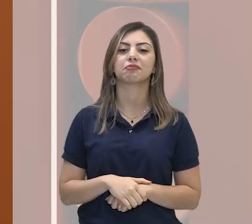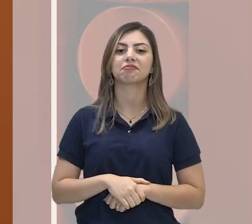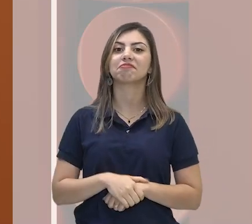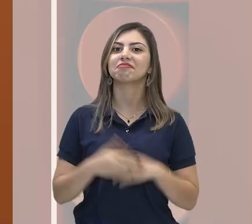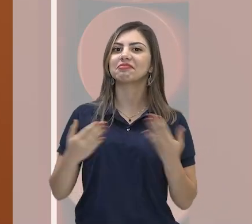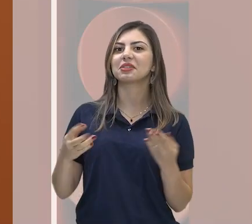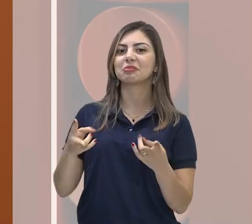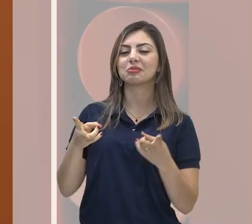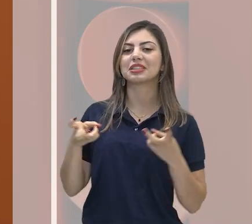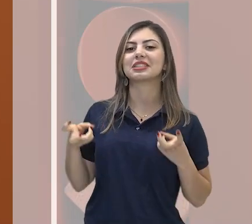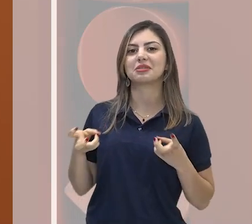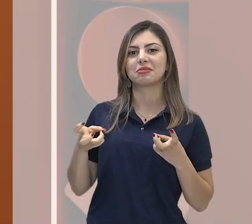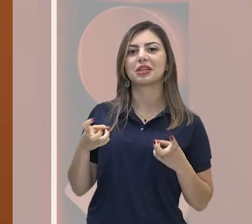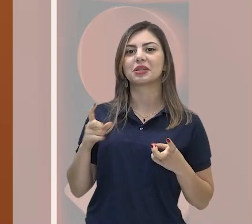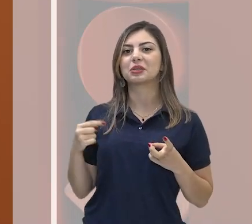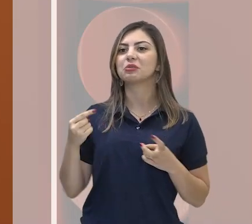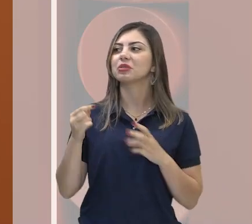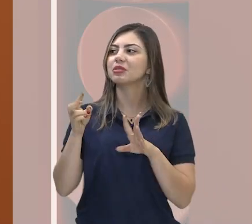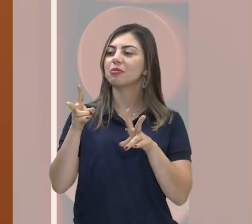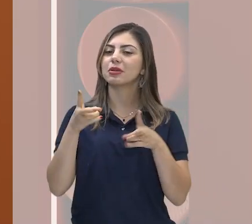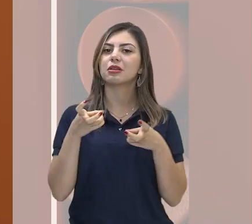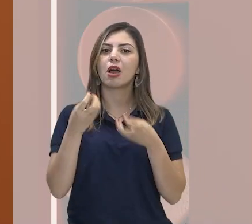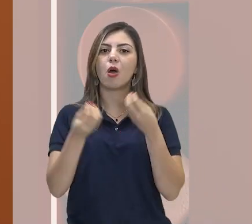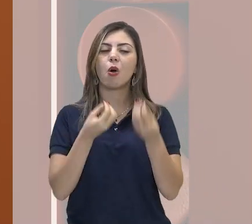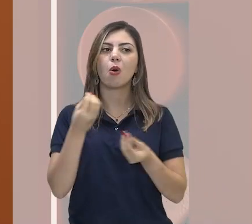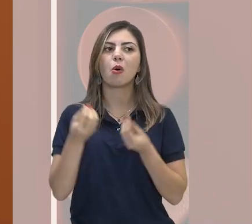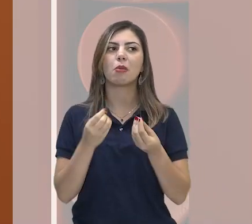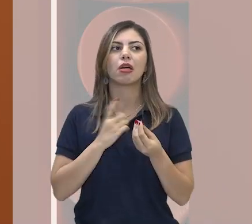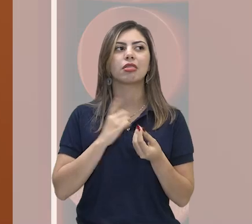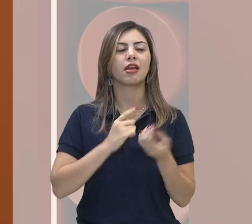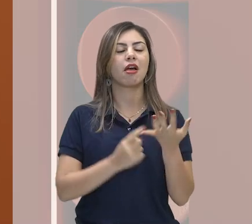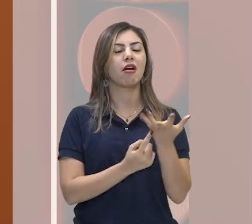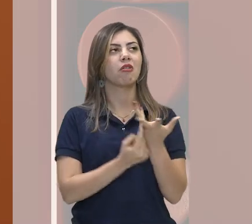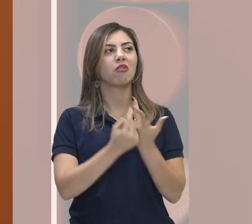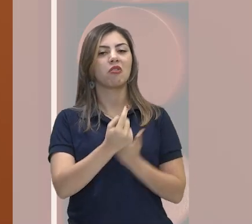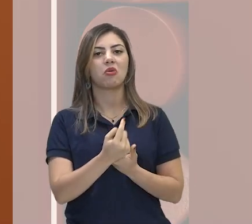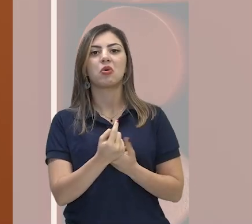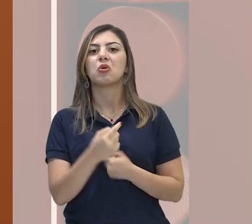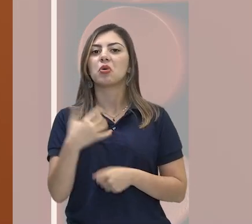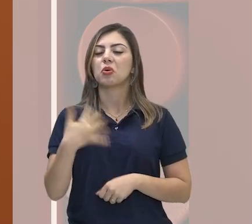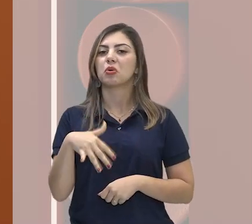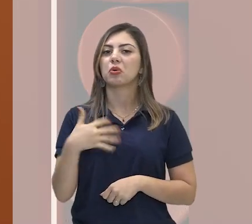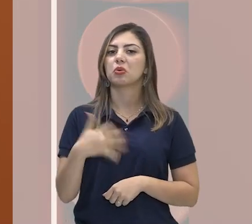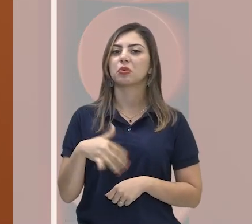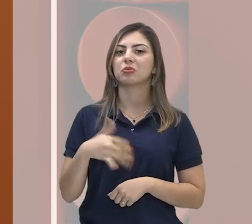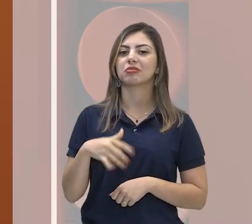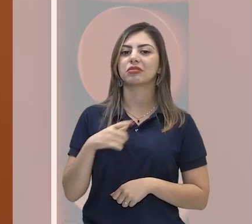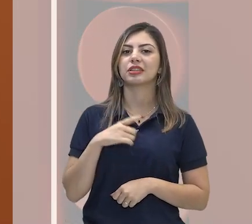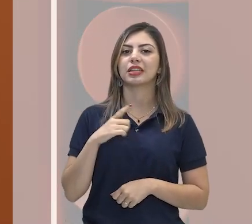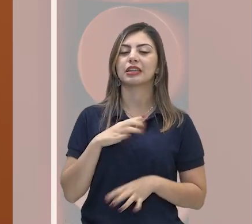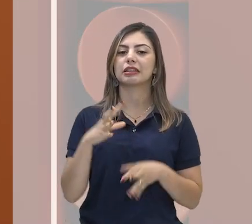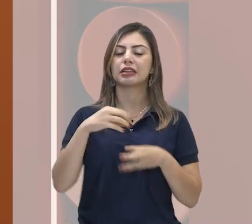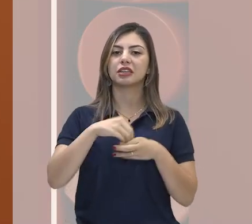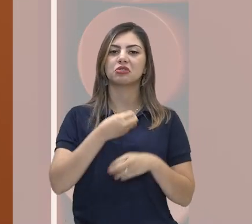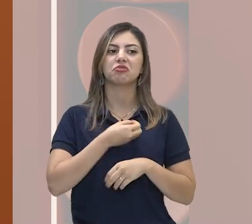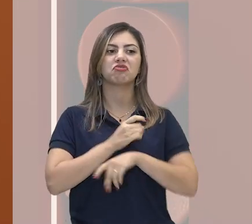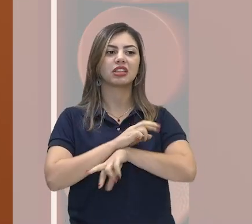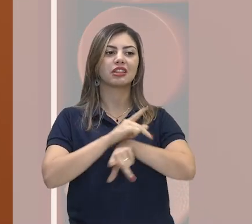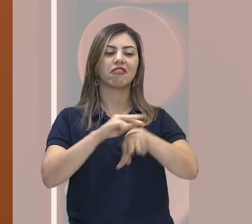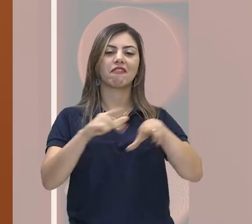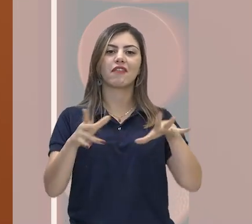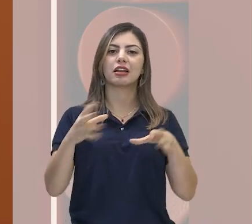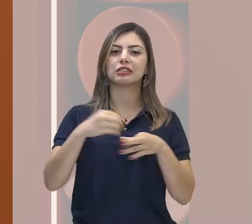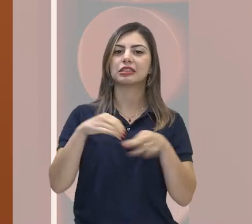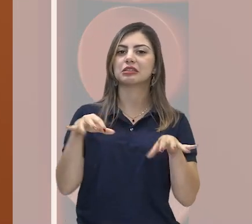conseguiu aí ter uma ideia, né? Porque é muito mais do que a professora colocou para a gente tem de